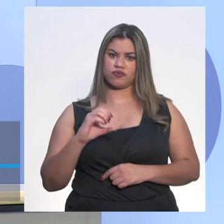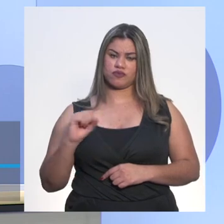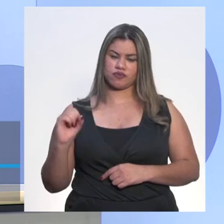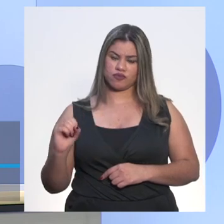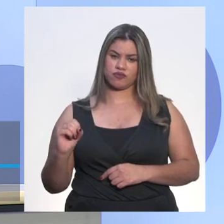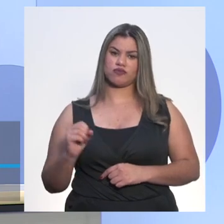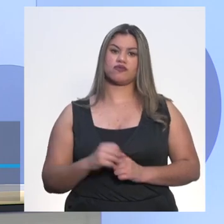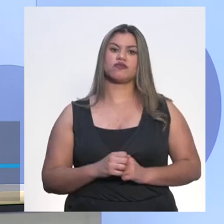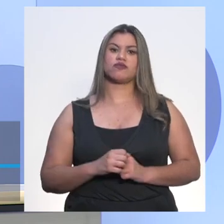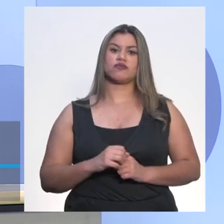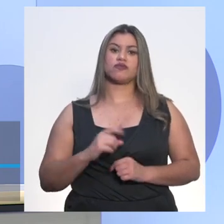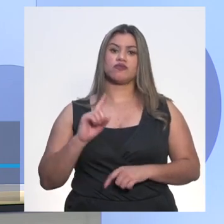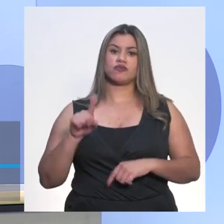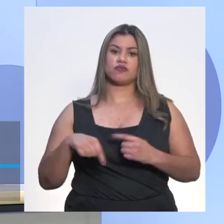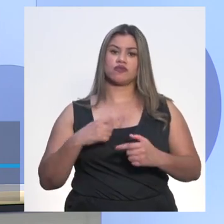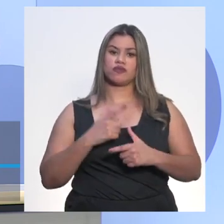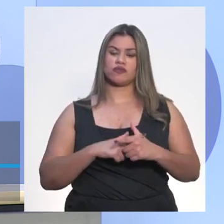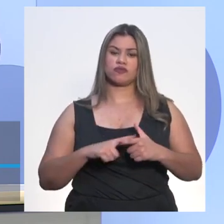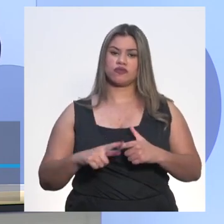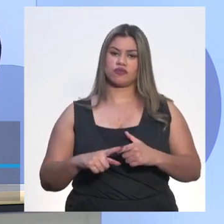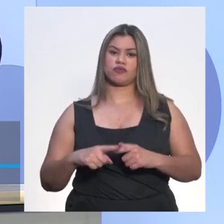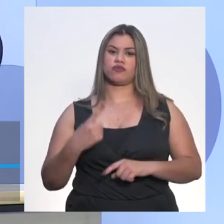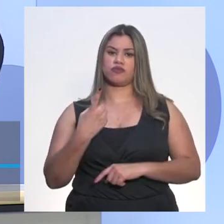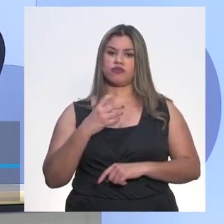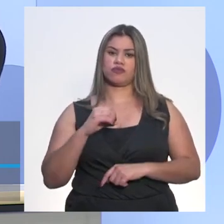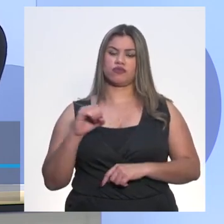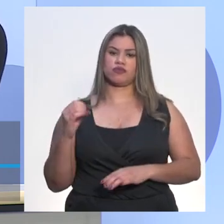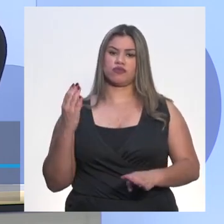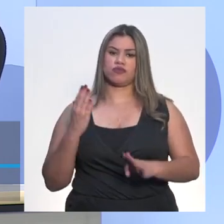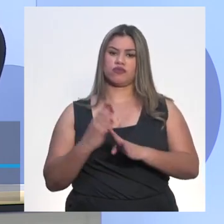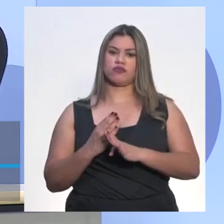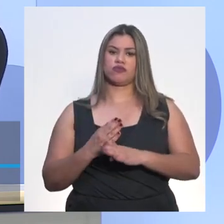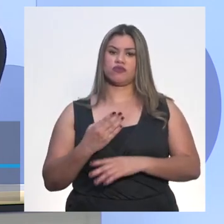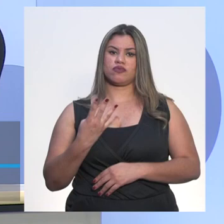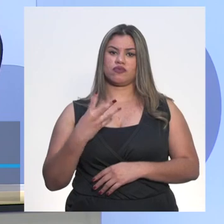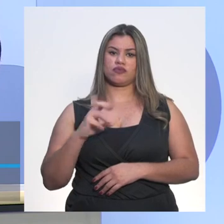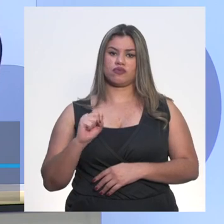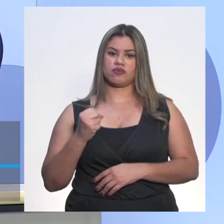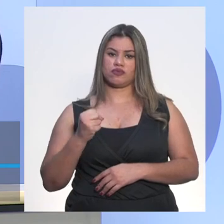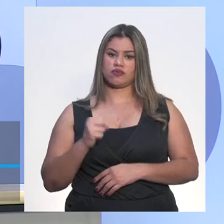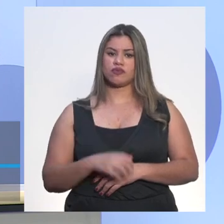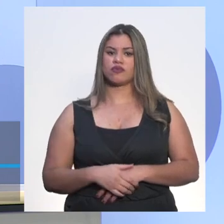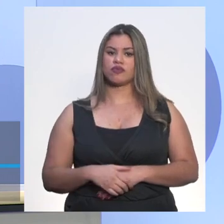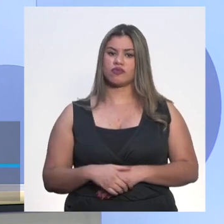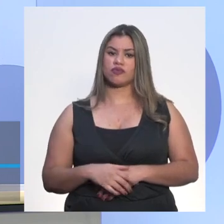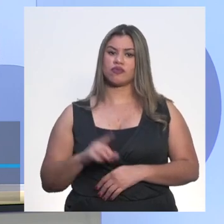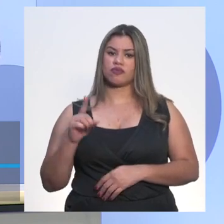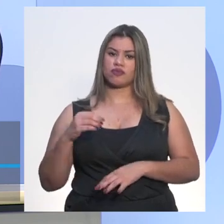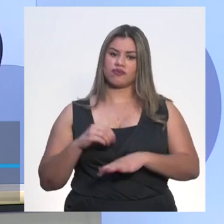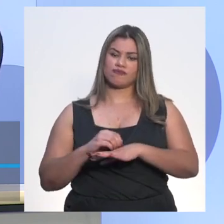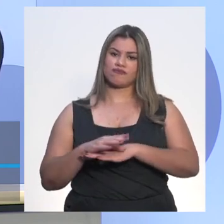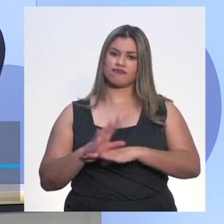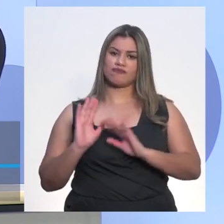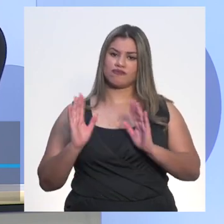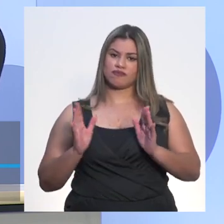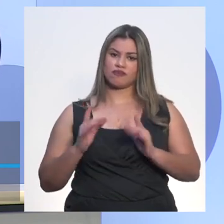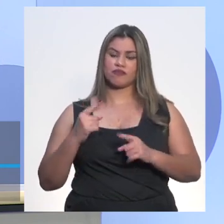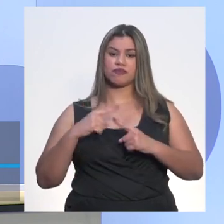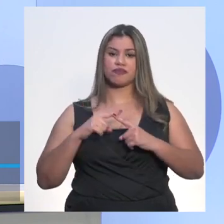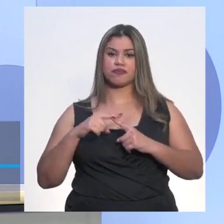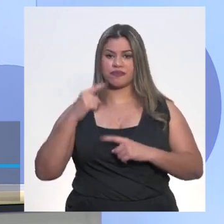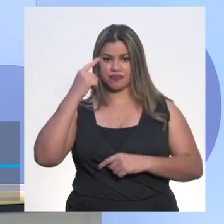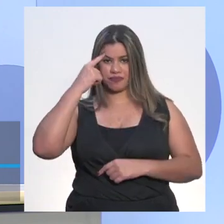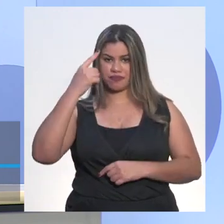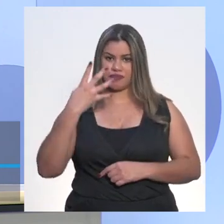2.400 e depois dividiu por 100 e encontrou 48. Acho que já dá até uma dica o porquê eles pensaram no 48,